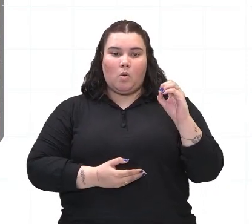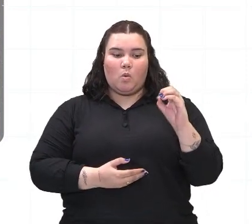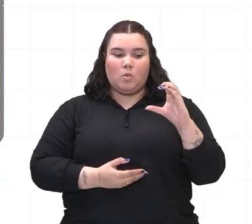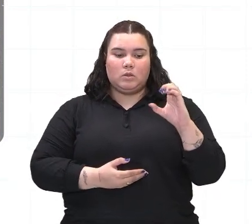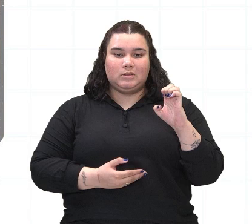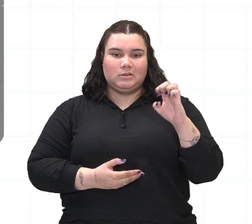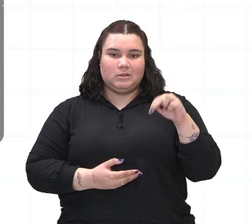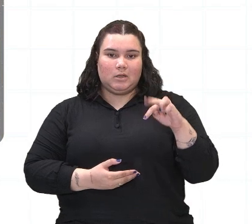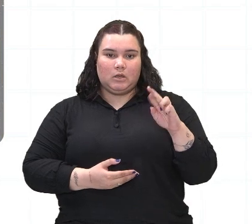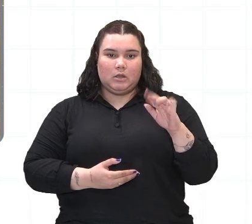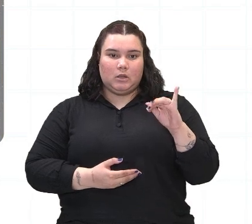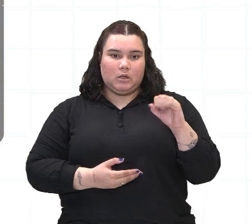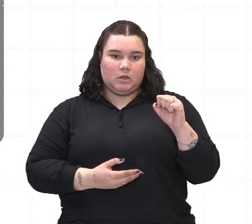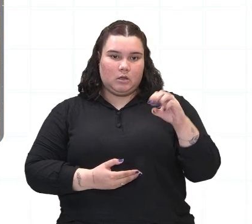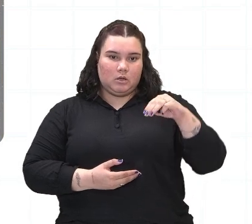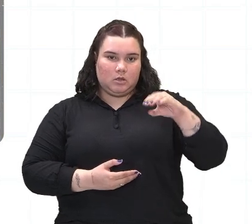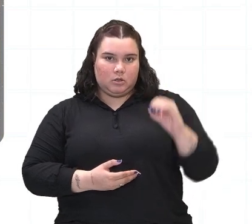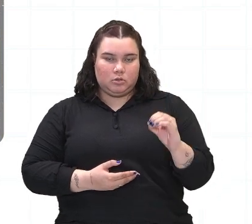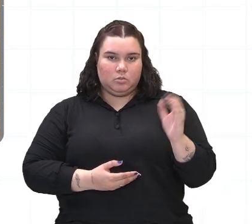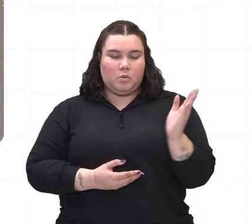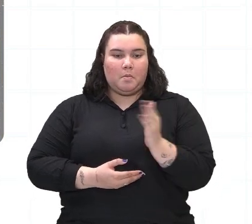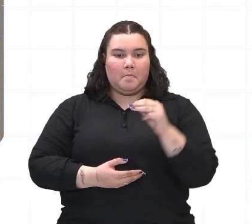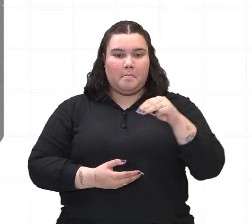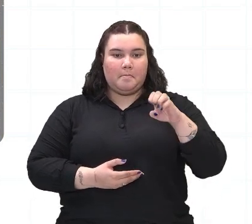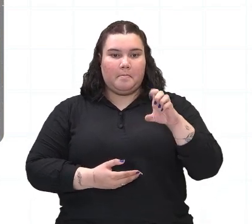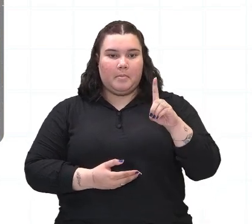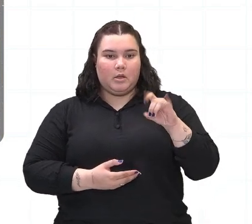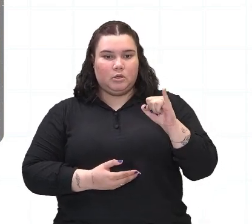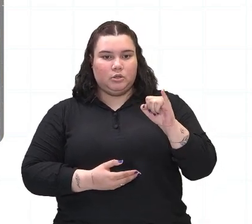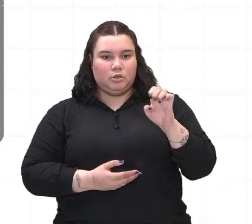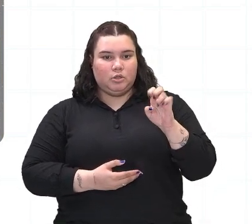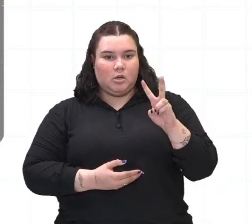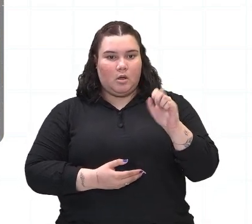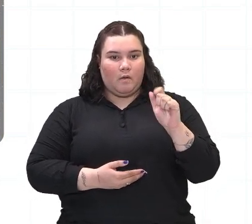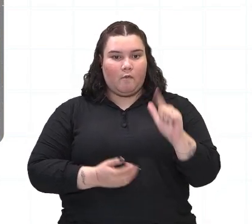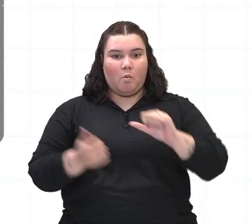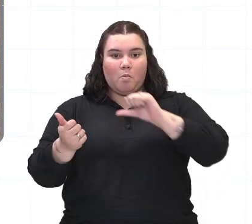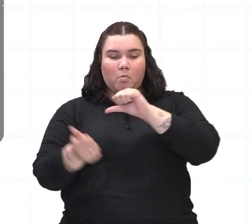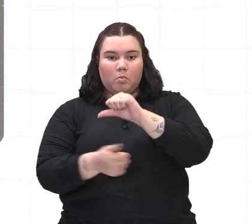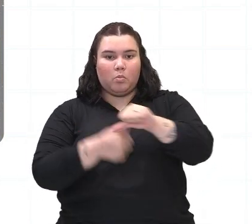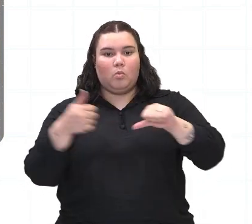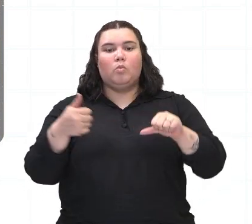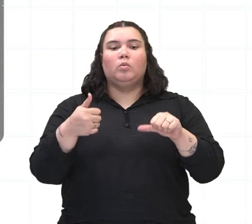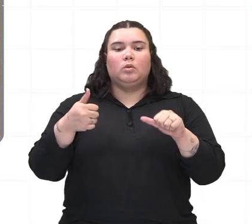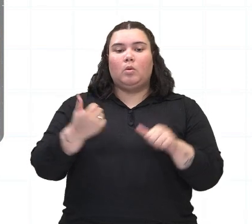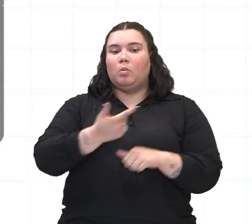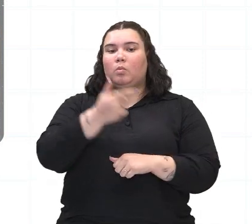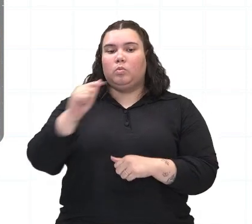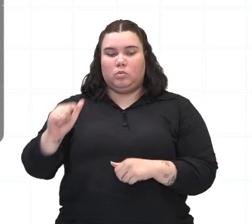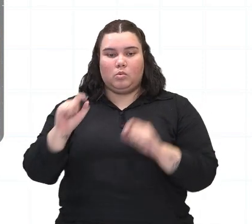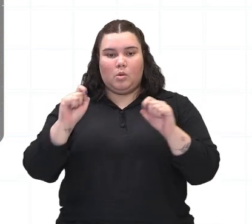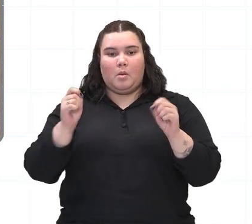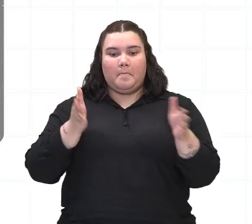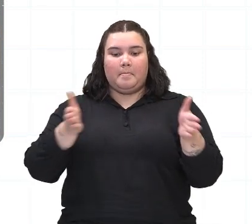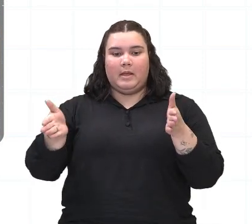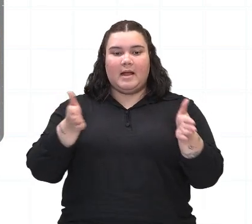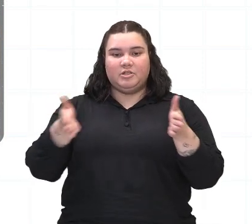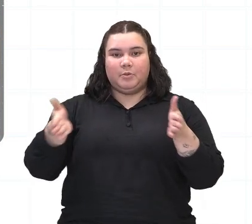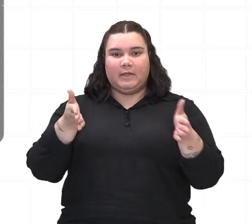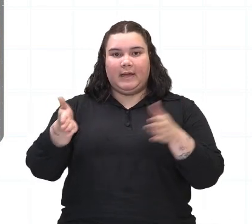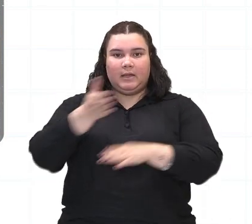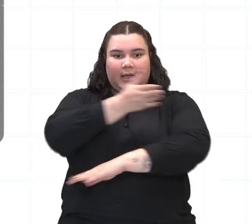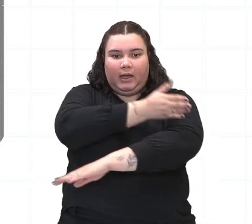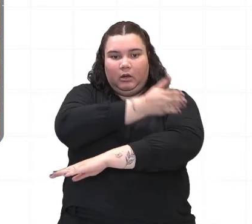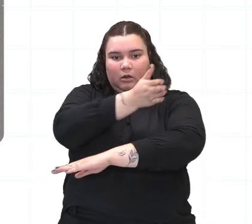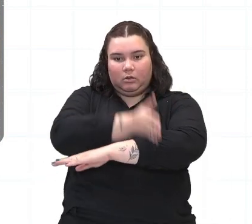o centro do universo né ele dá lugar ao antropocentrismo renascentista com a chegada da idade